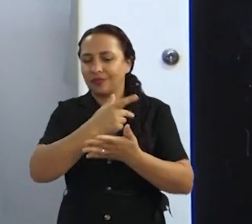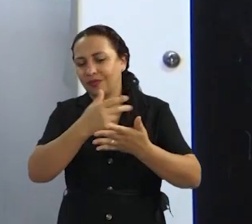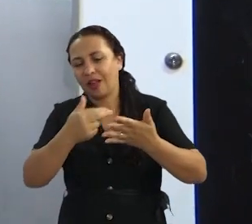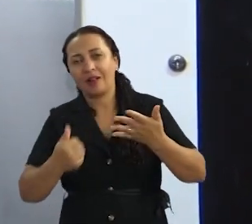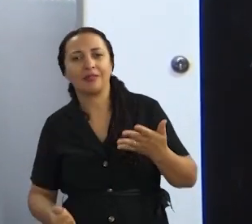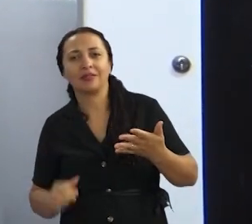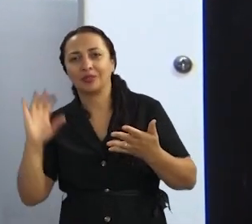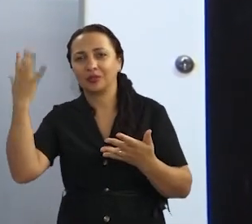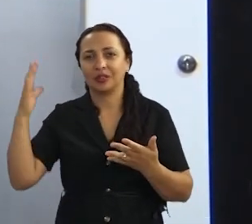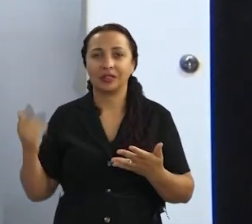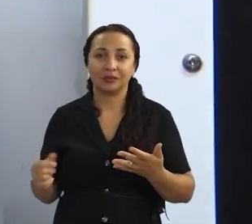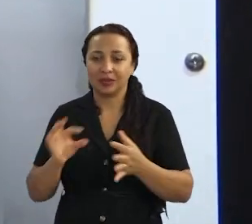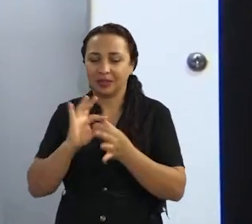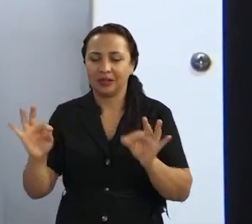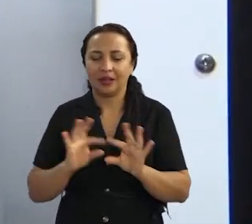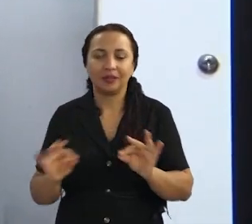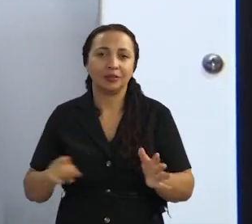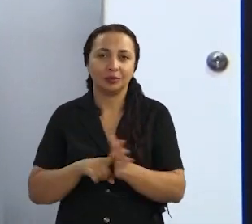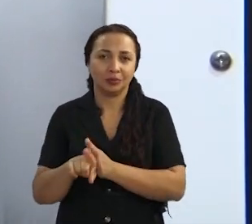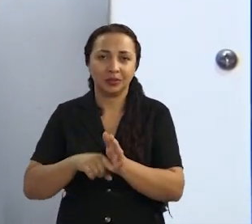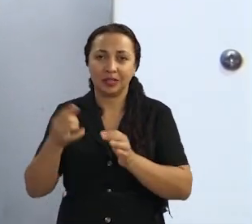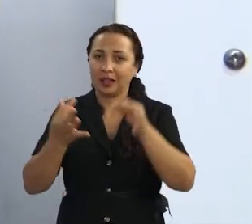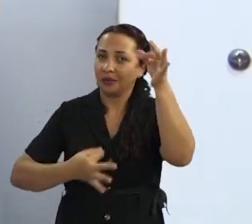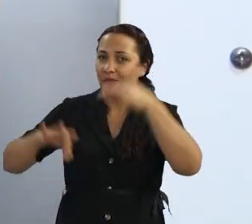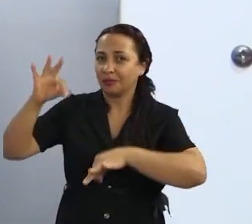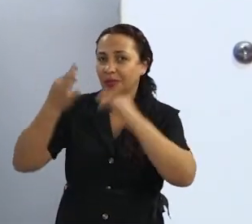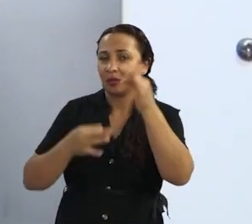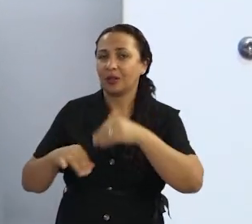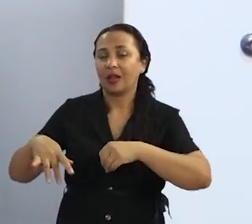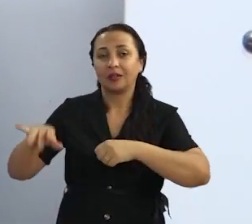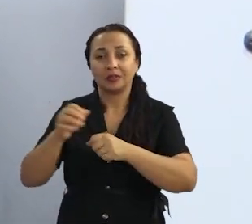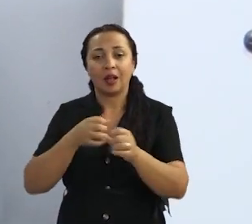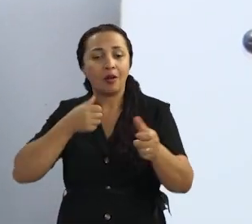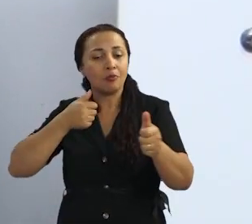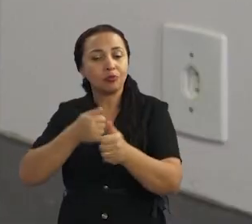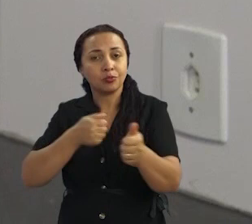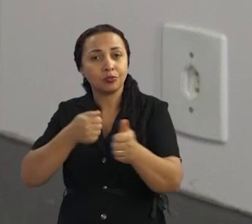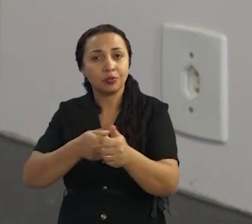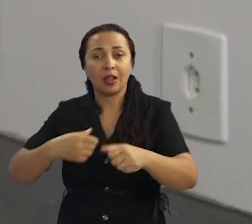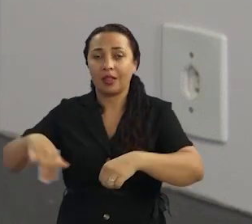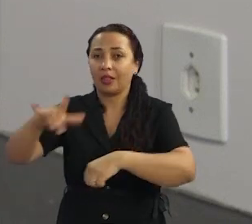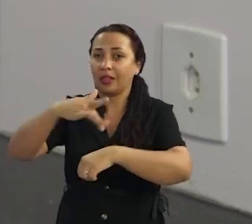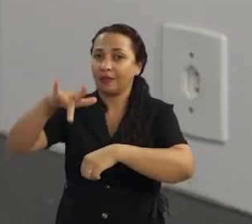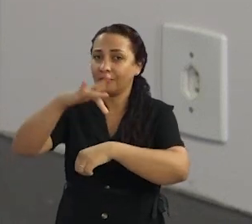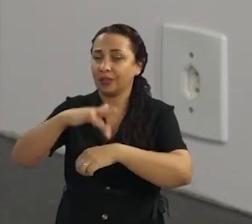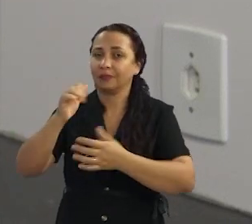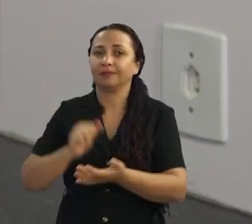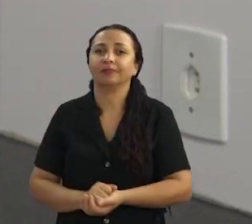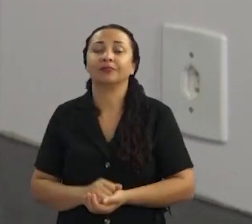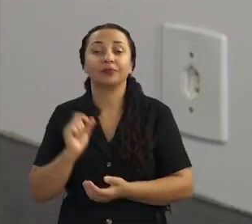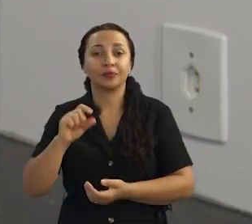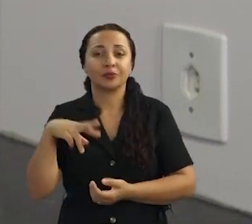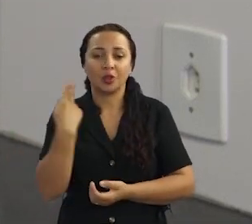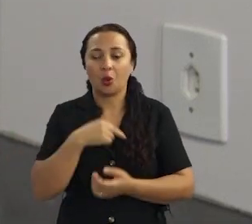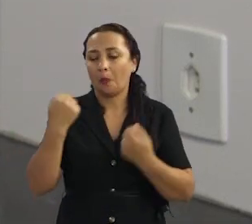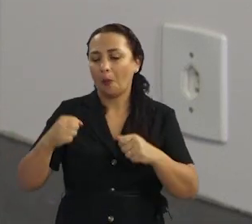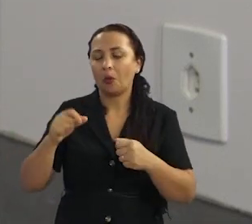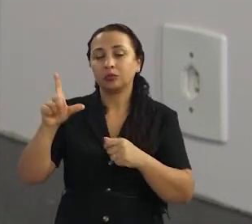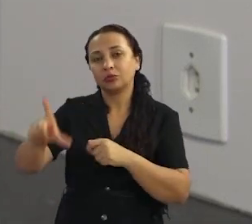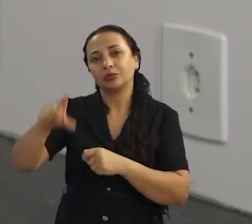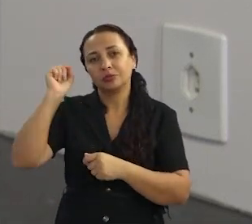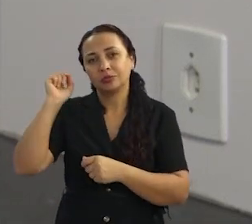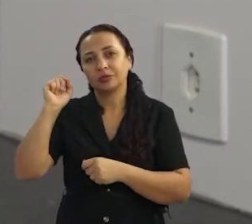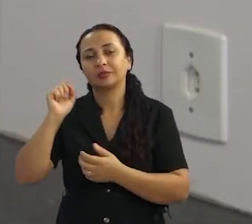atividades, dentre elas, como a linha de pesquisa aqui do laboratório, a atividade larvicida. Com relação à casca da laranja, o que nós